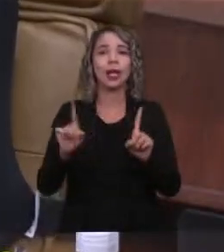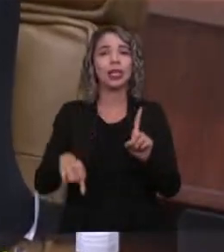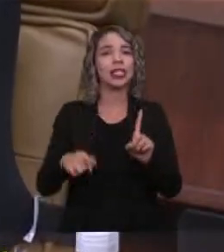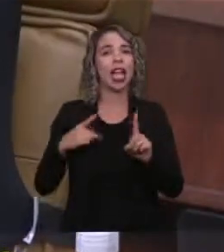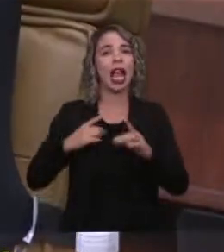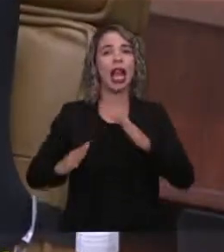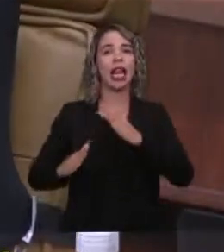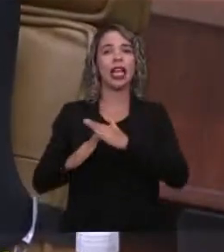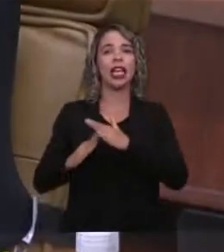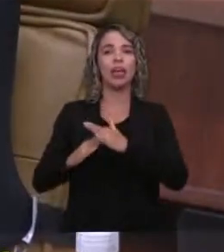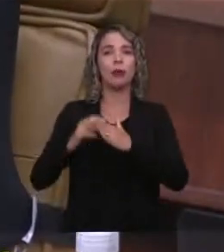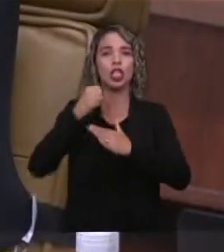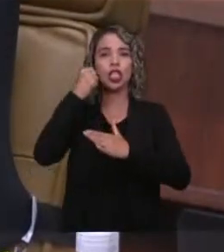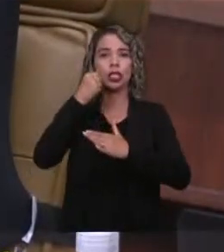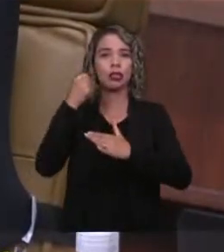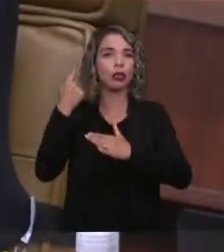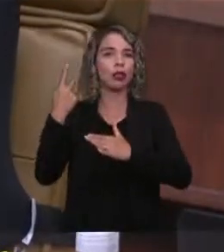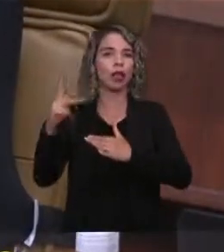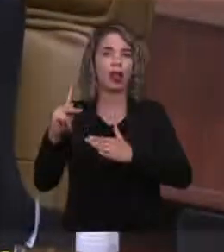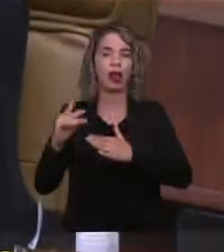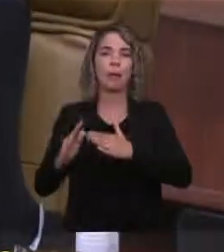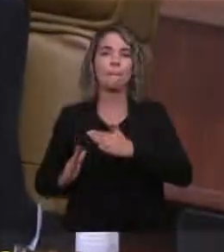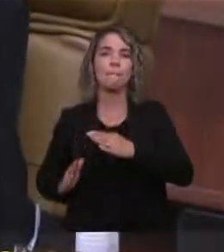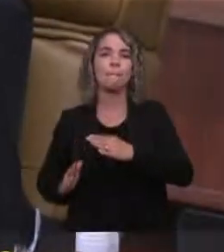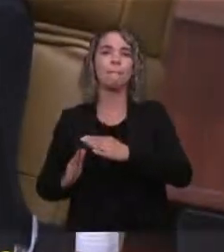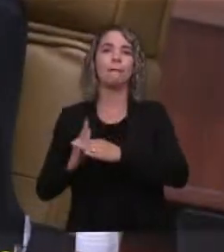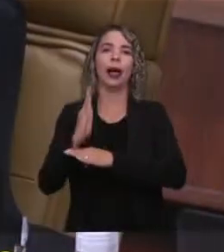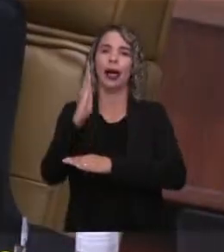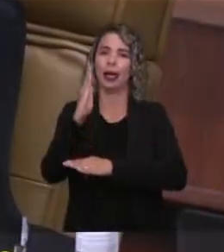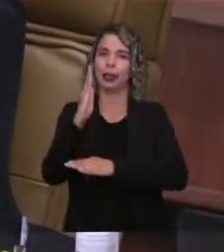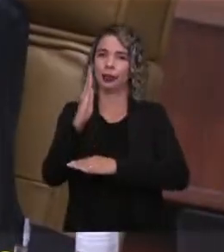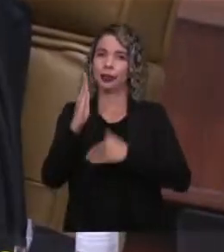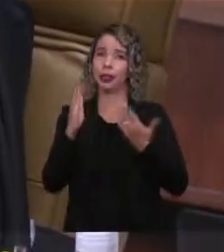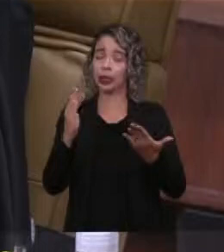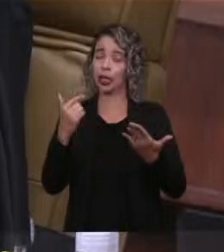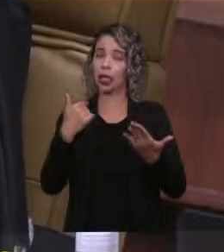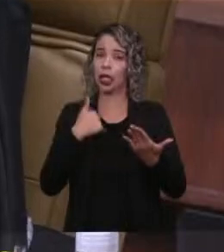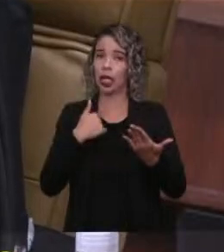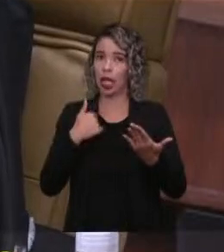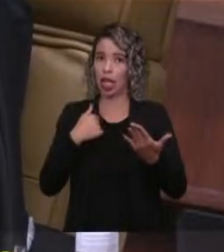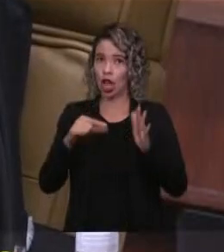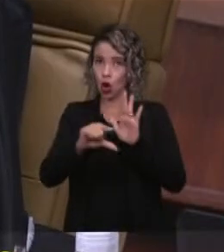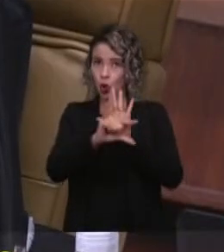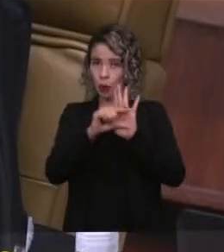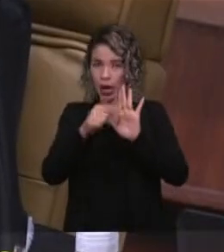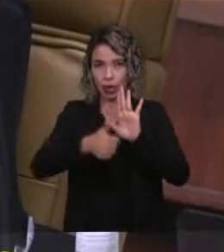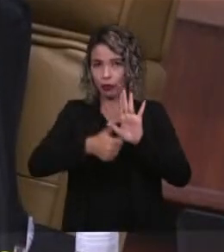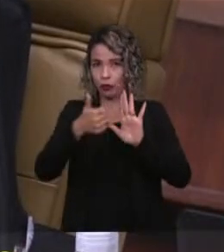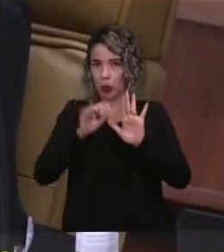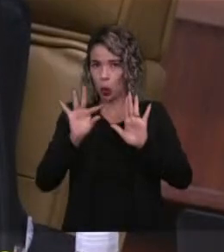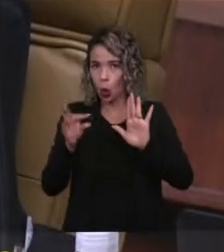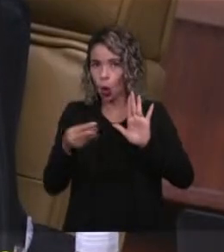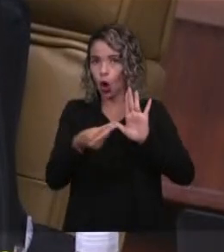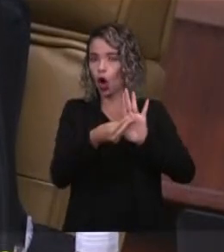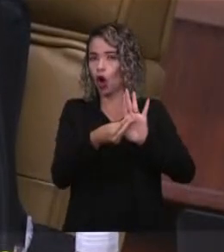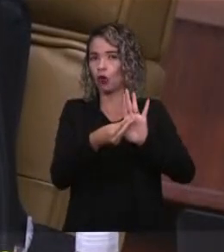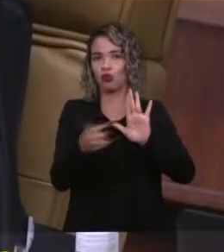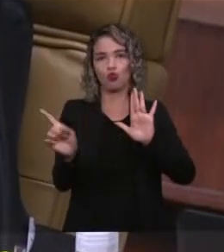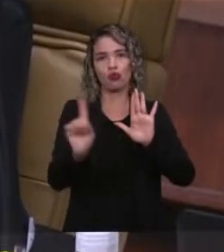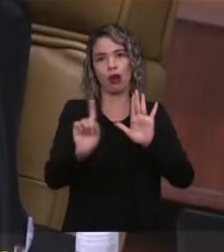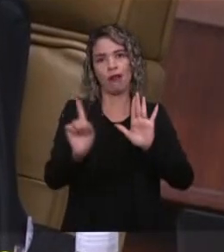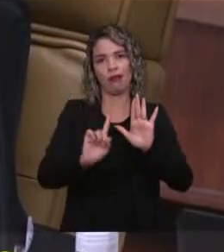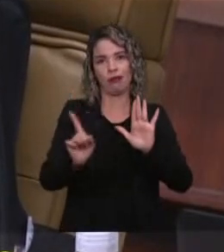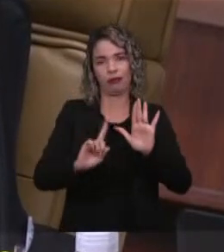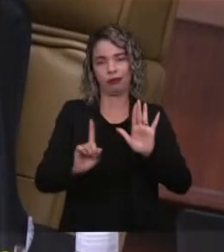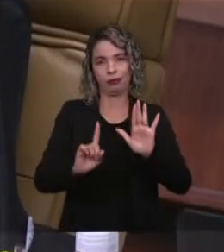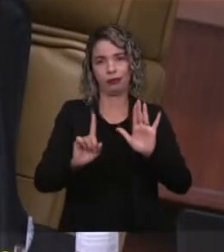extrapolando os limites correspondentes. Então, eu não insiro o parágrafo 1º, que